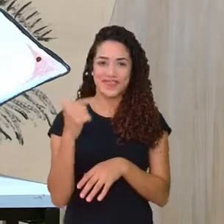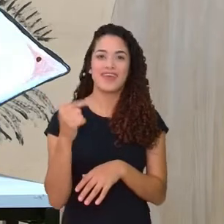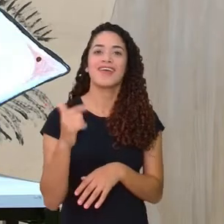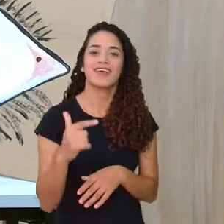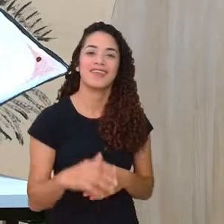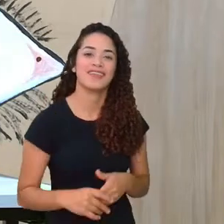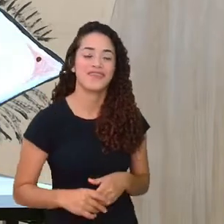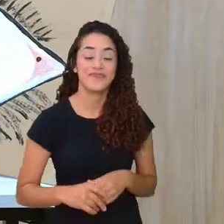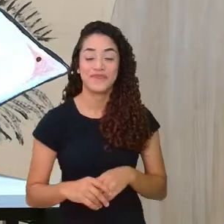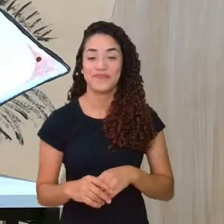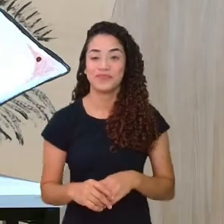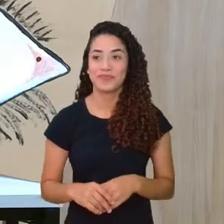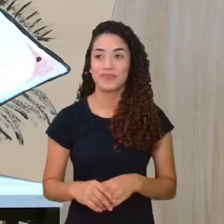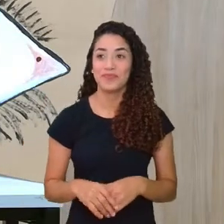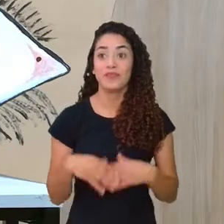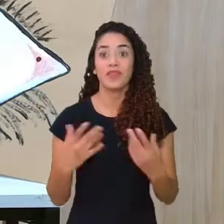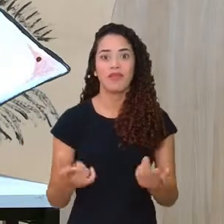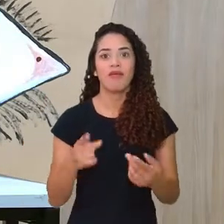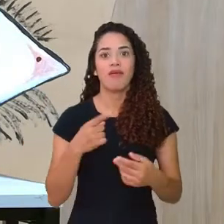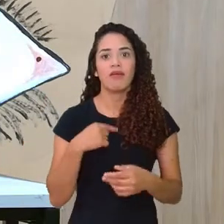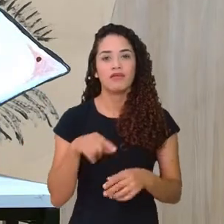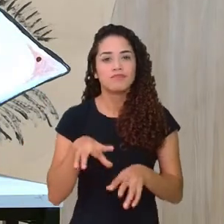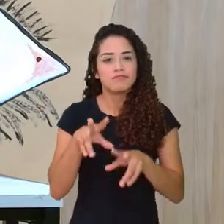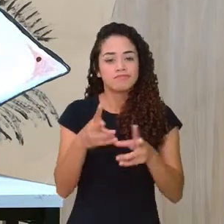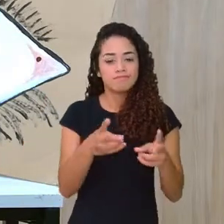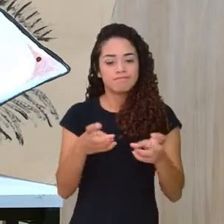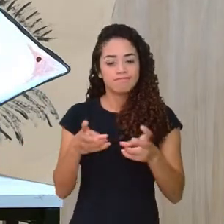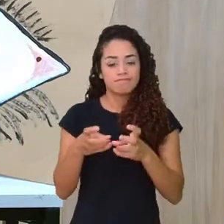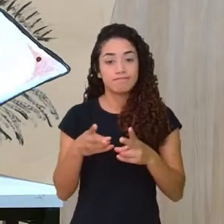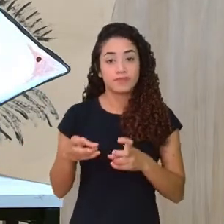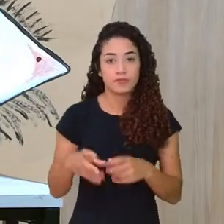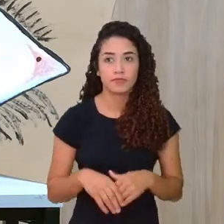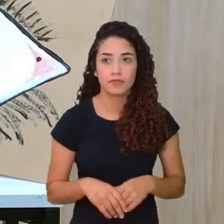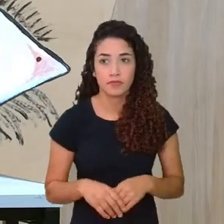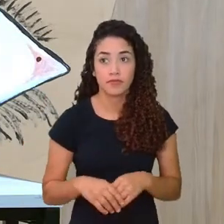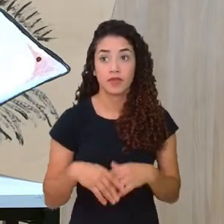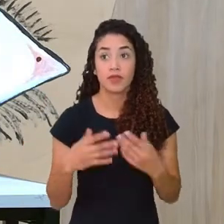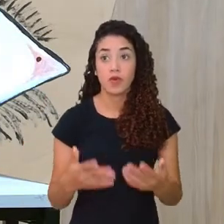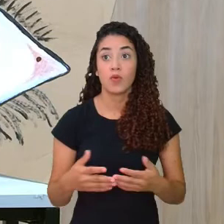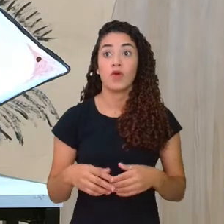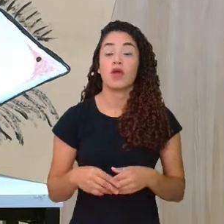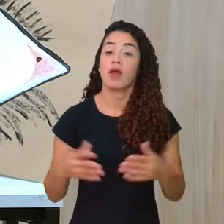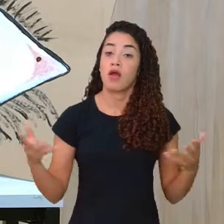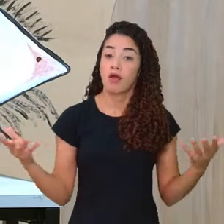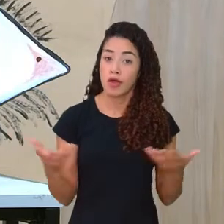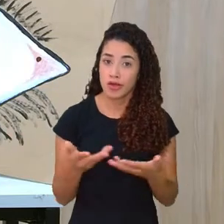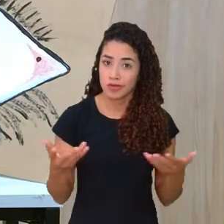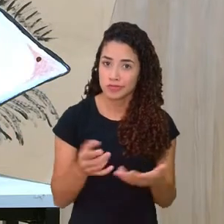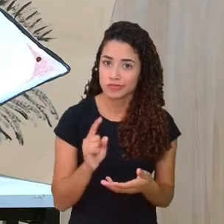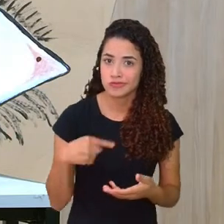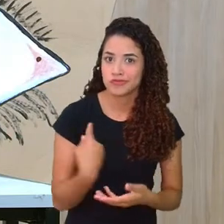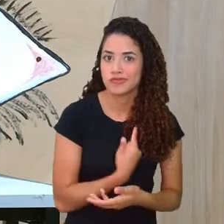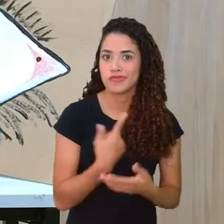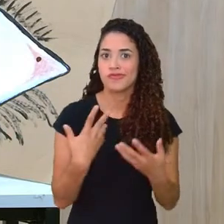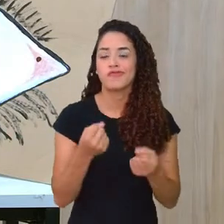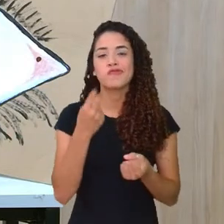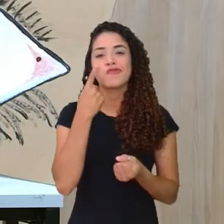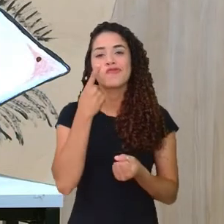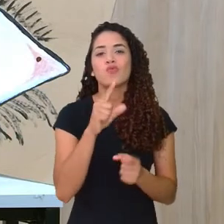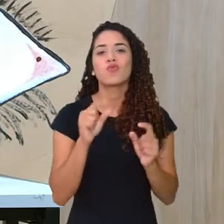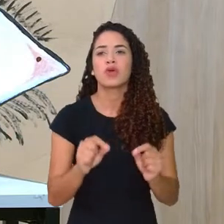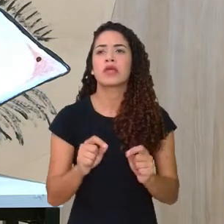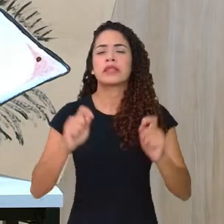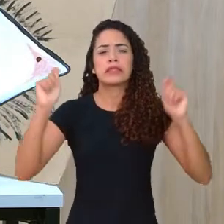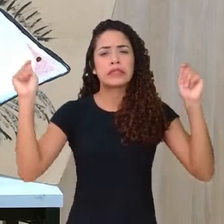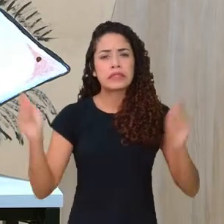utilizar. Então, a gente está falando aí dos estímulos luminosos. Em relação agora ao que nós vamos ver, é que é possível enxergar